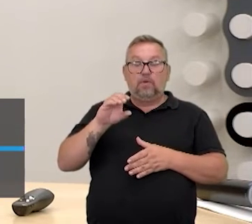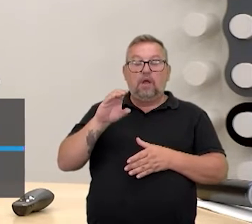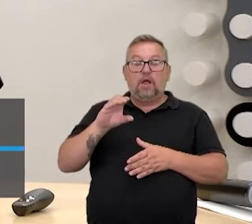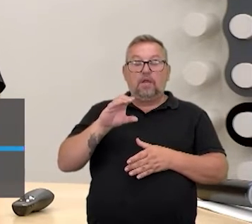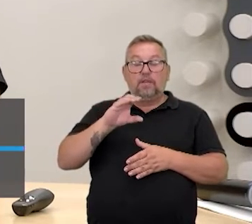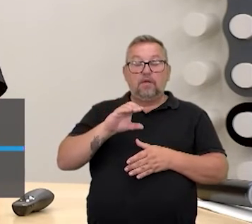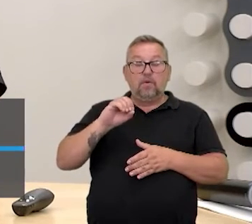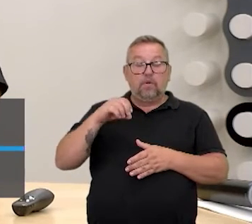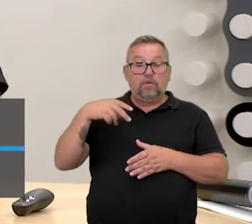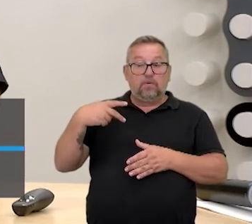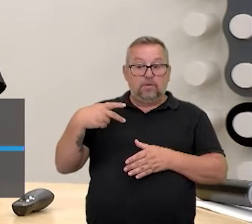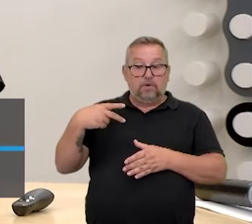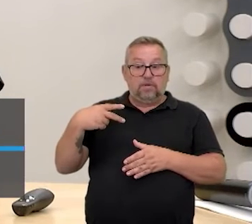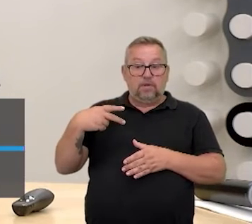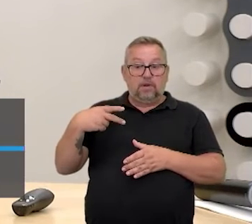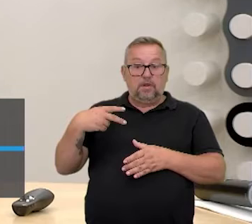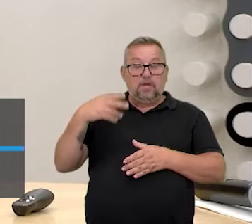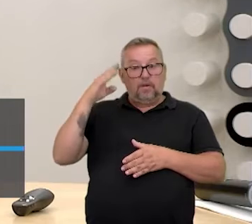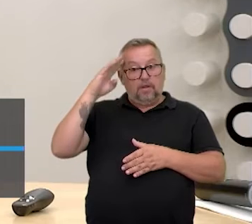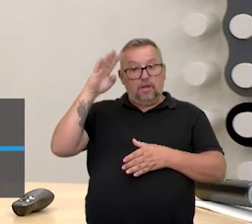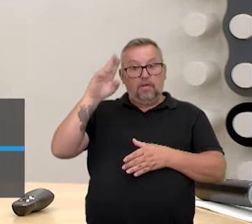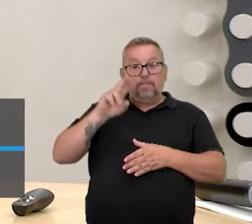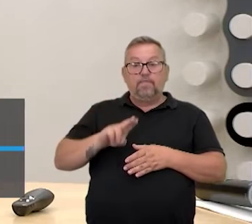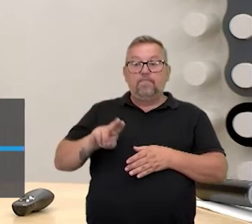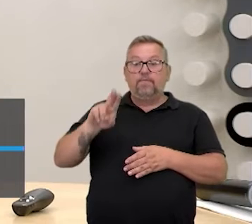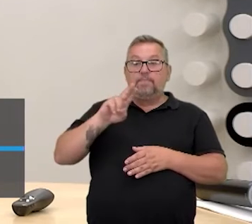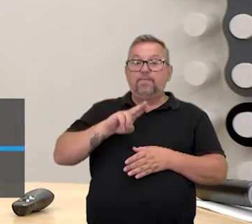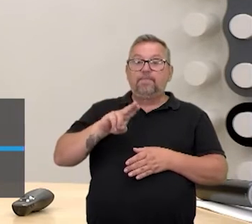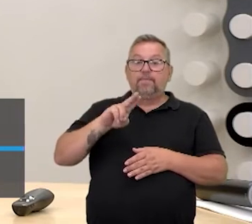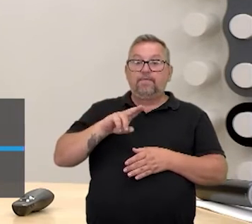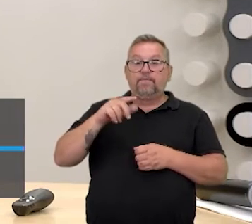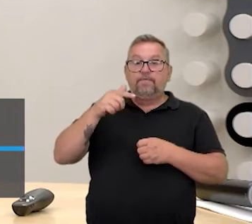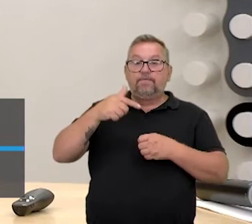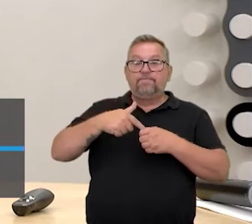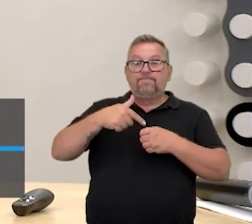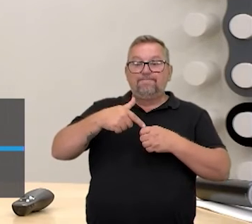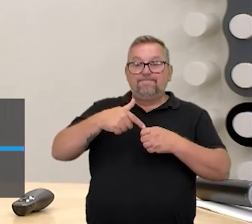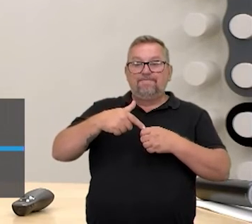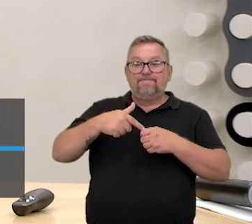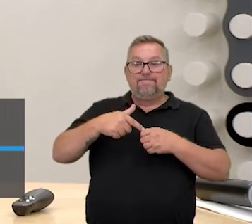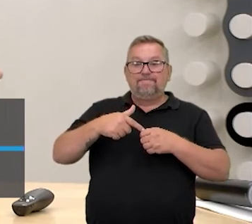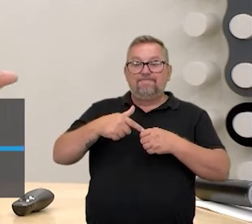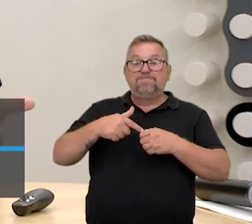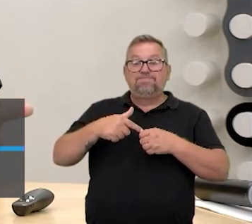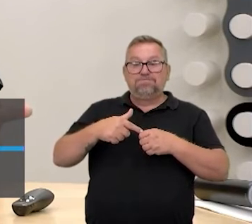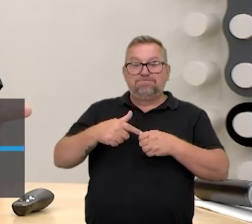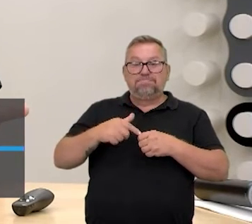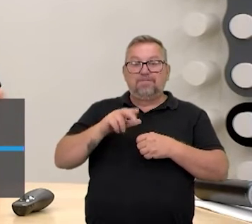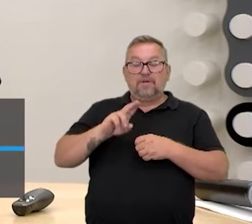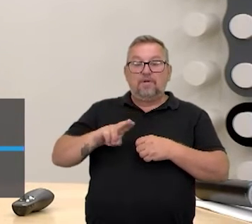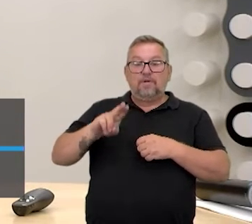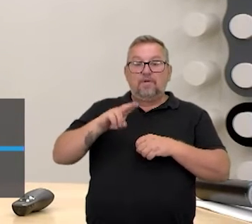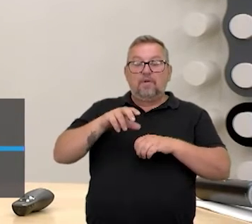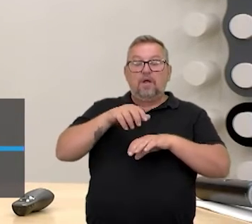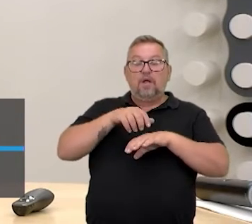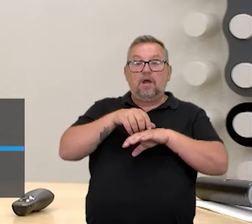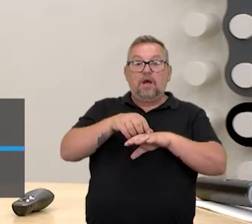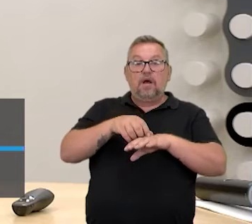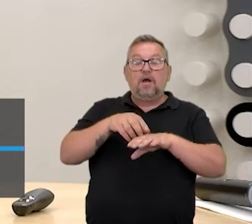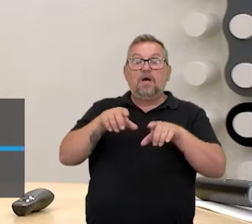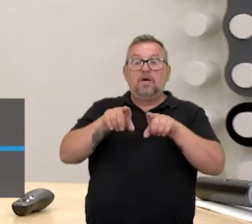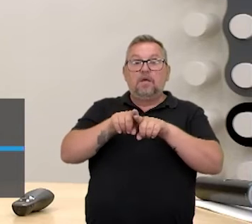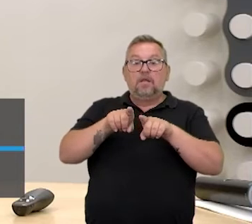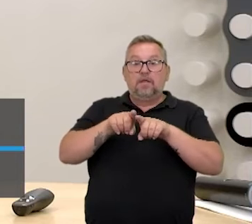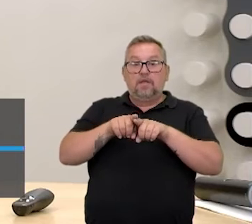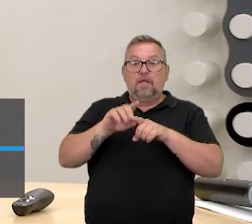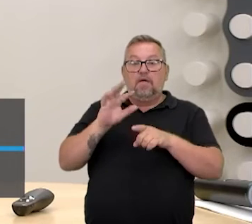atmosférico, principalmente pela utilização de combustíveis fósseis, né, nos meios de transporte e também como